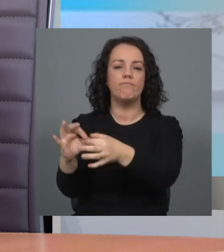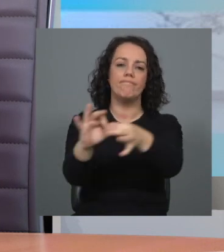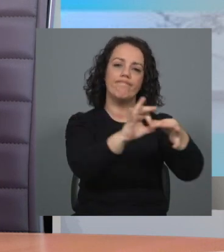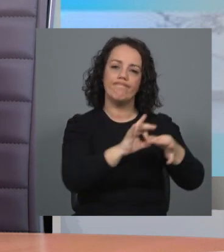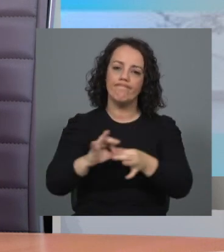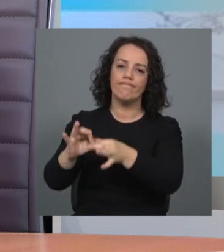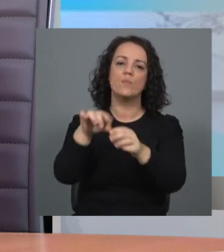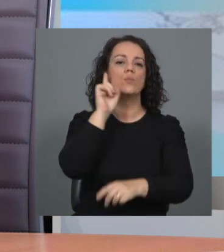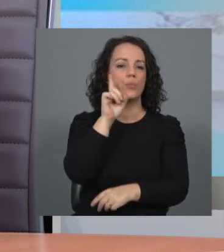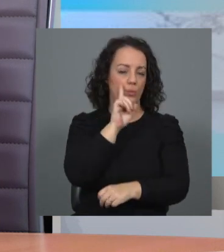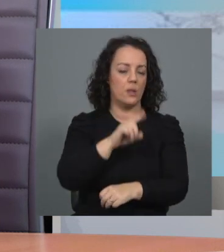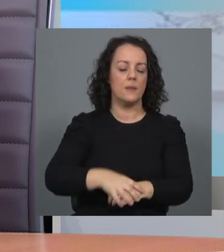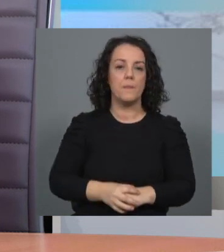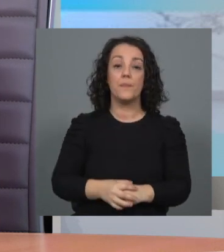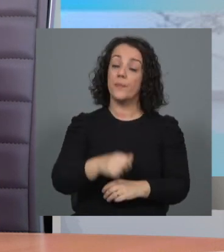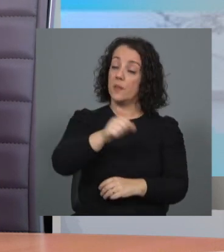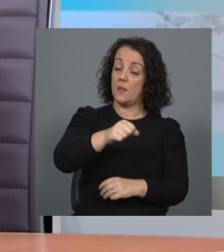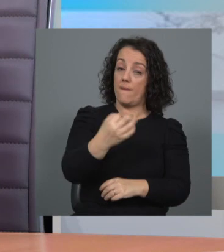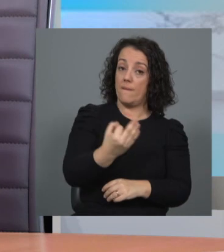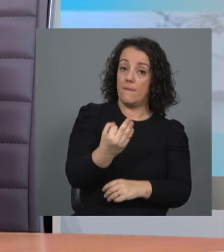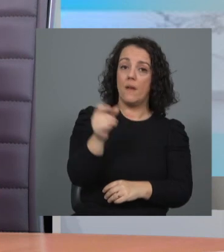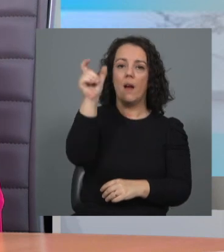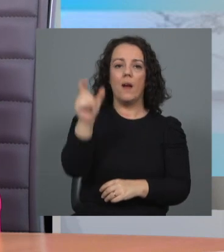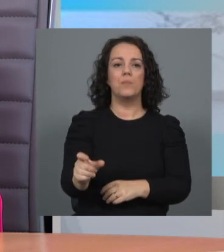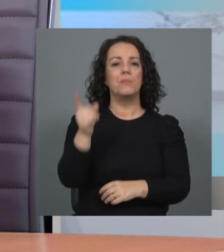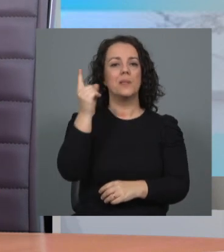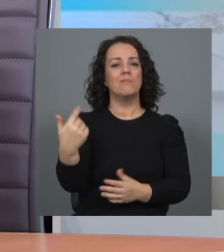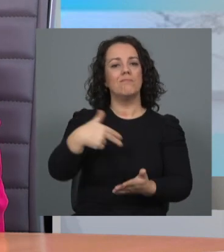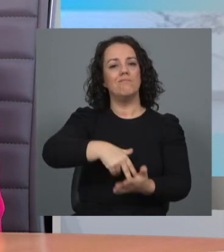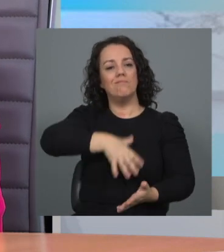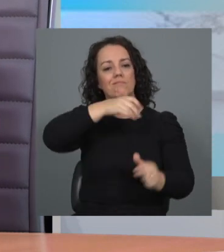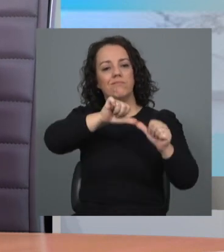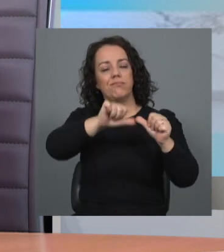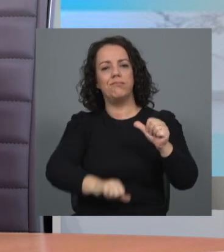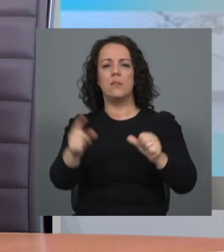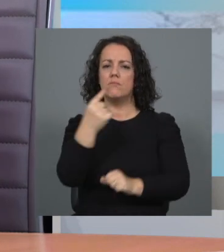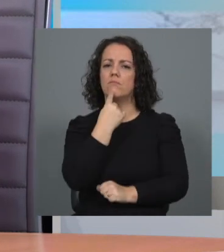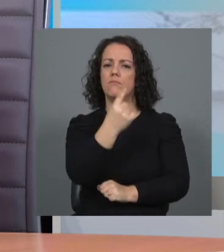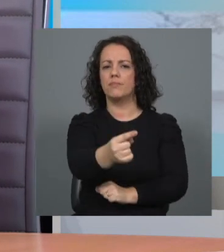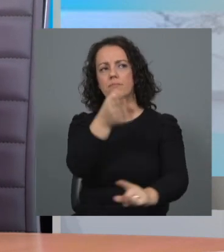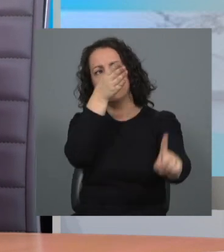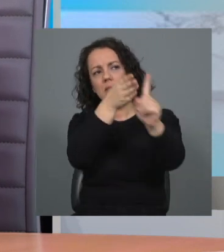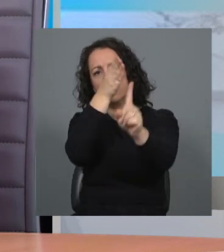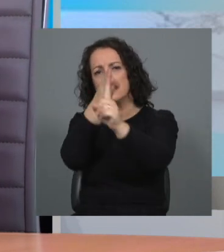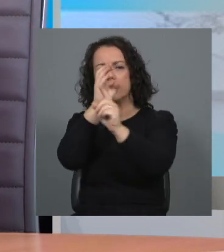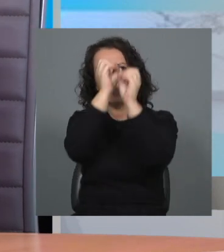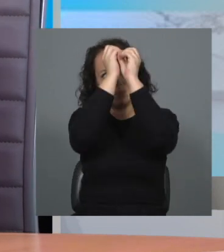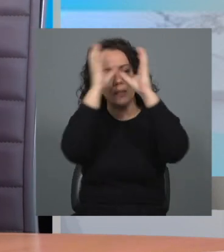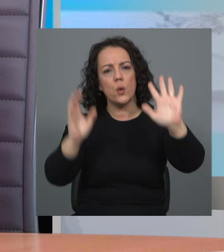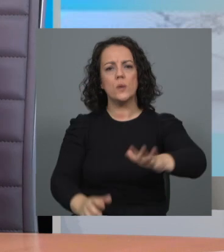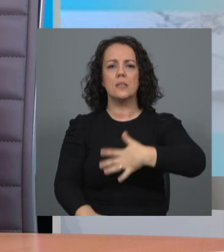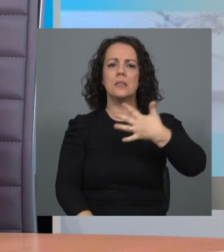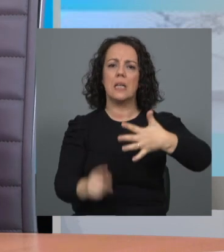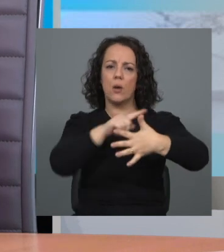e no discurso da tomada de posse isso foi muito claro nas 5 missões que Marcelo Rebelo de Sousa definiu